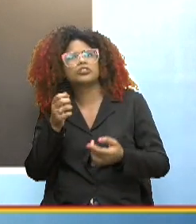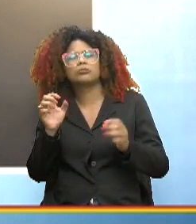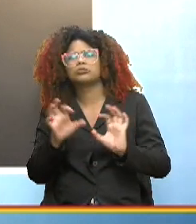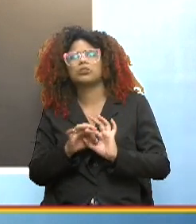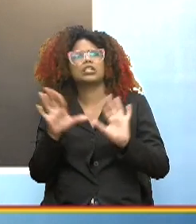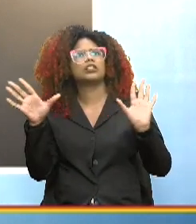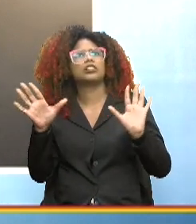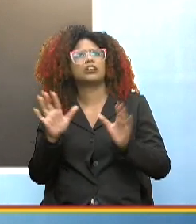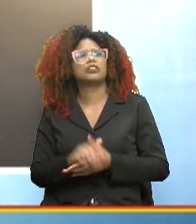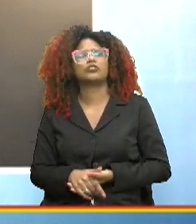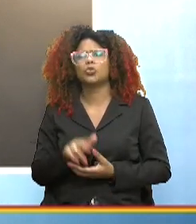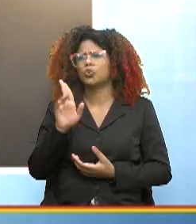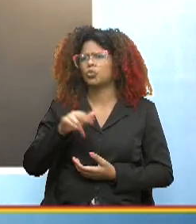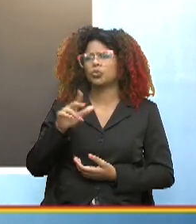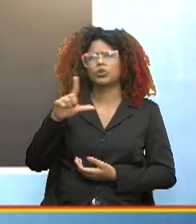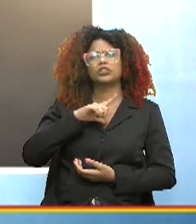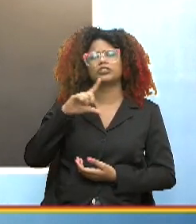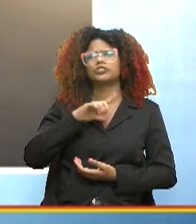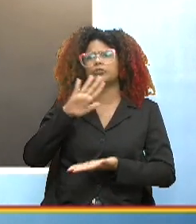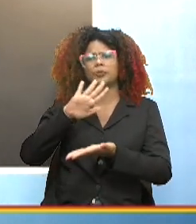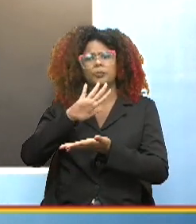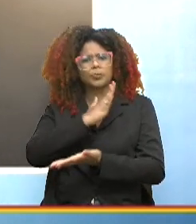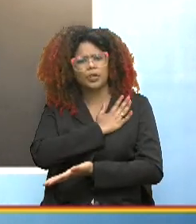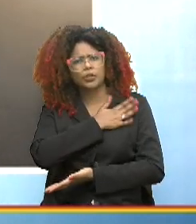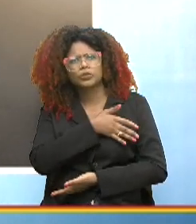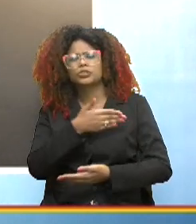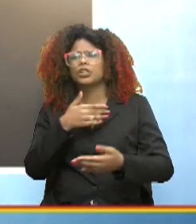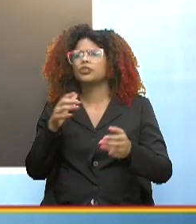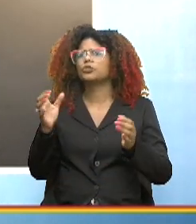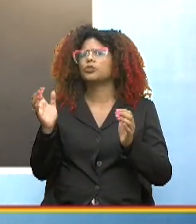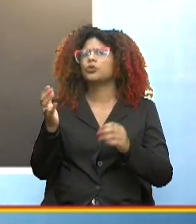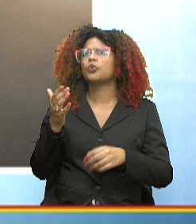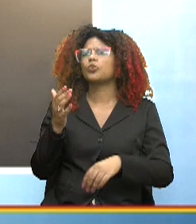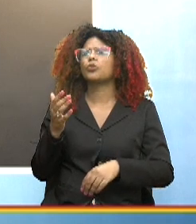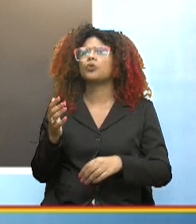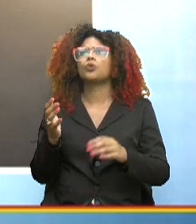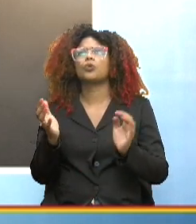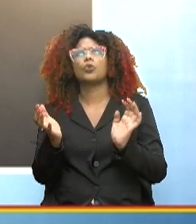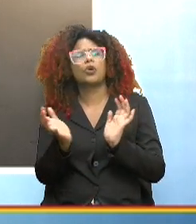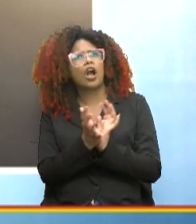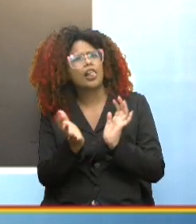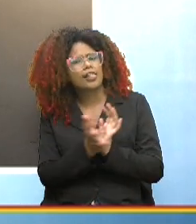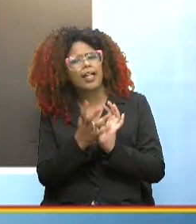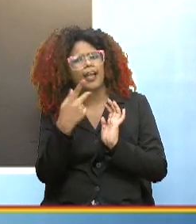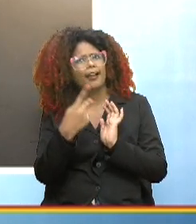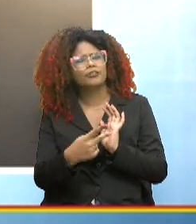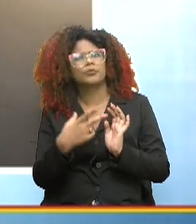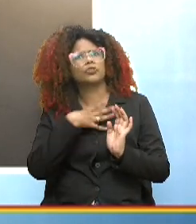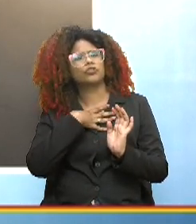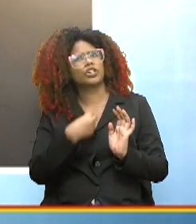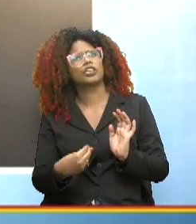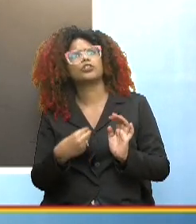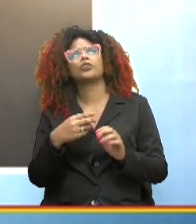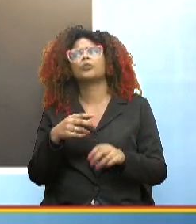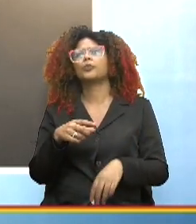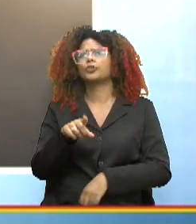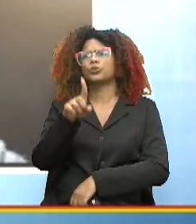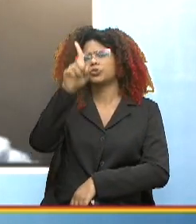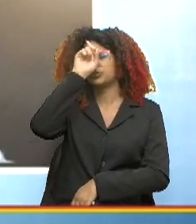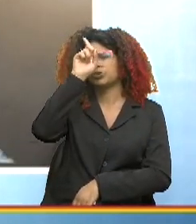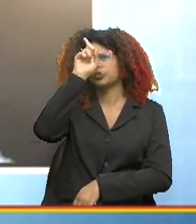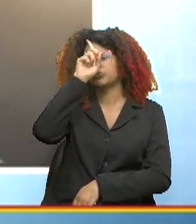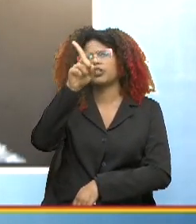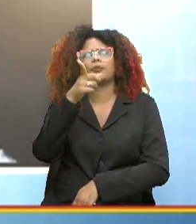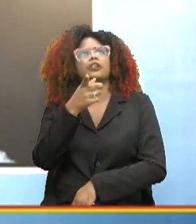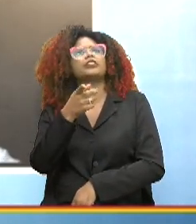nunca nunca tive preconceito nenhum de colegas deles nada porque o ensino fundamental deles foram foi feito